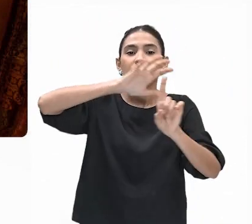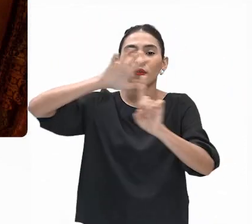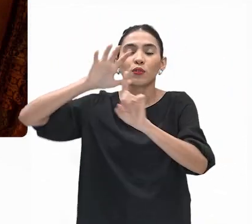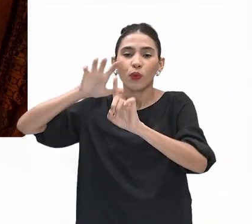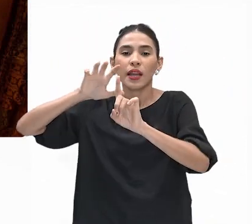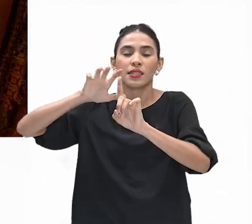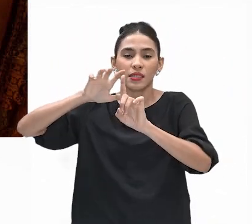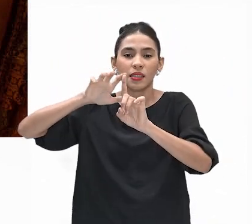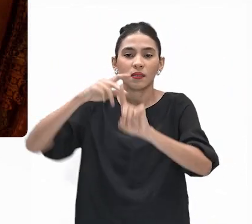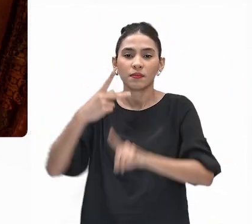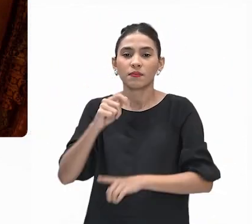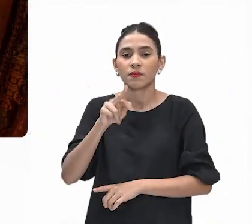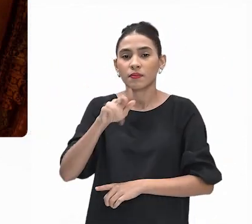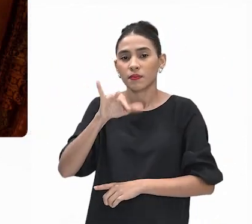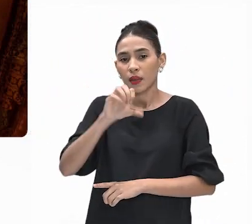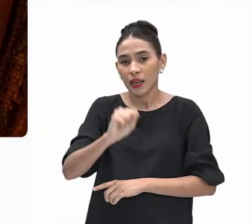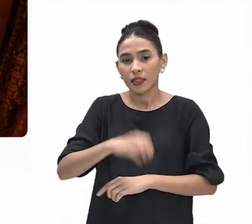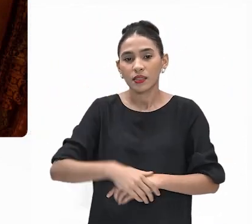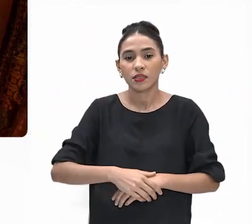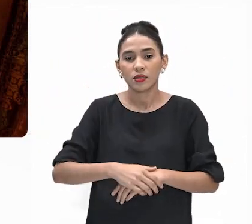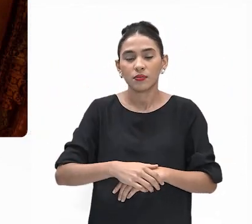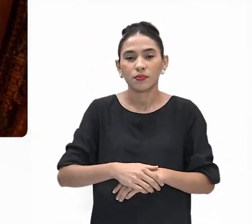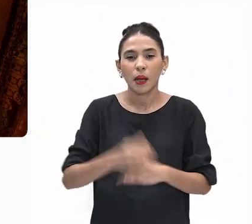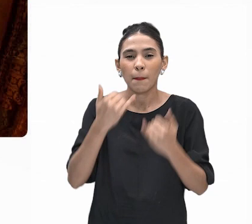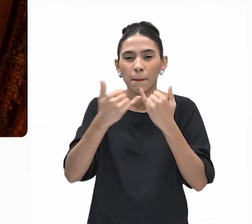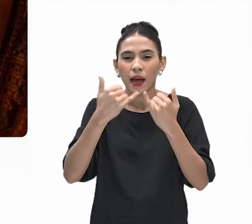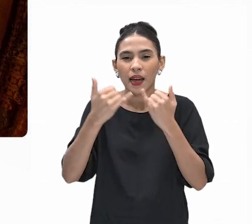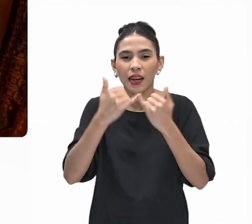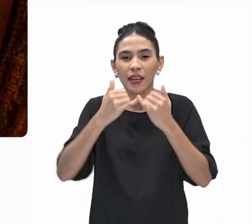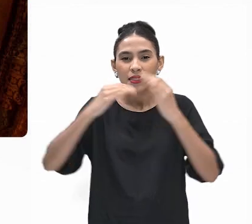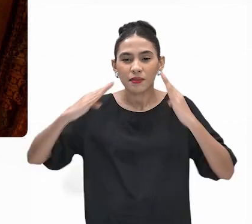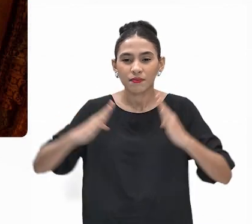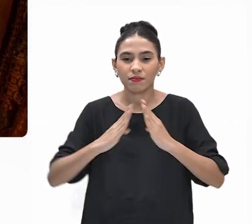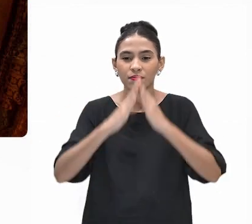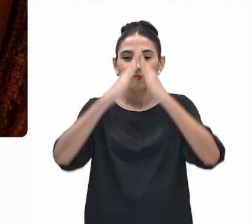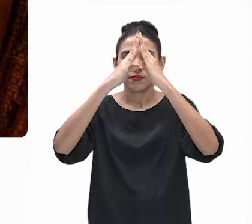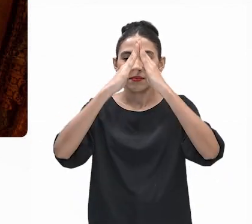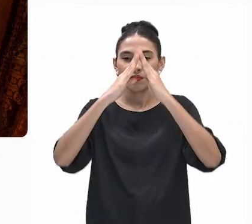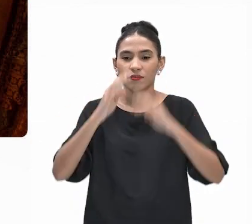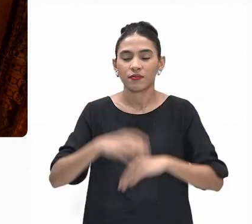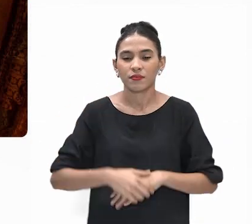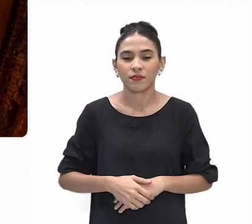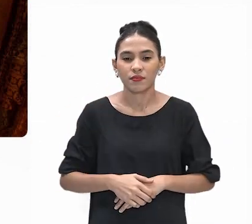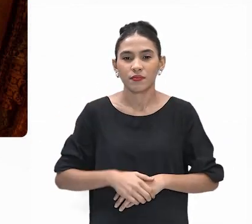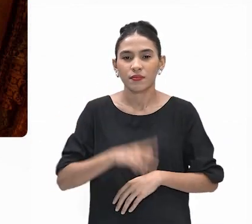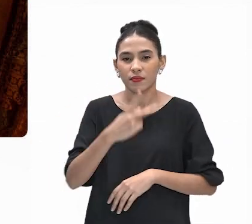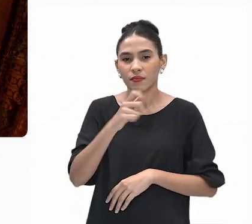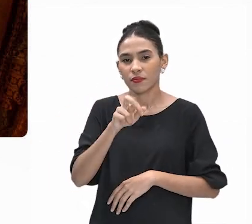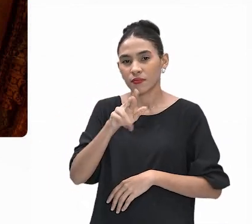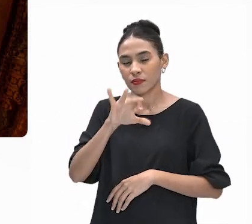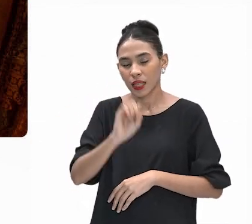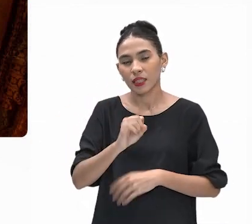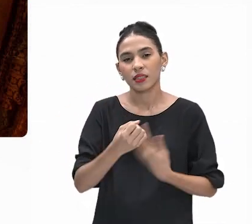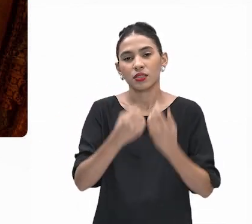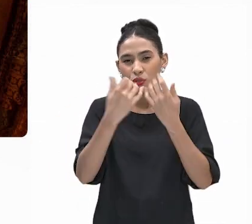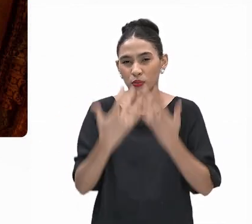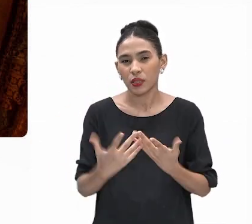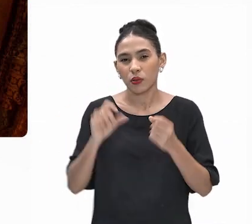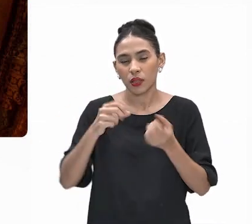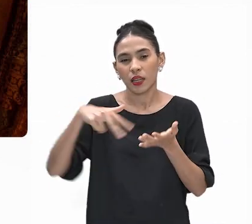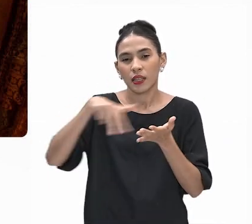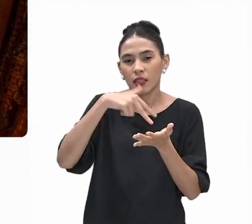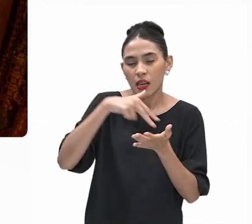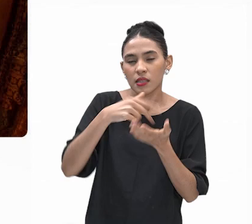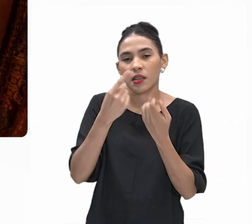olha, é como se você estivesse embaixo da Torre Eiffel, e ele fala das artes, tá? Da dança, da música, das